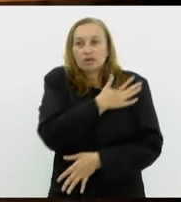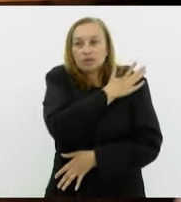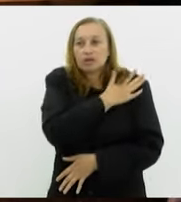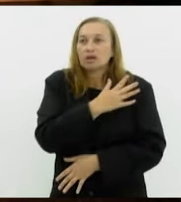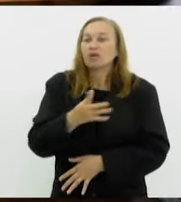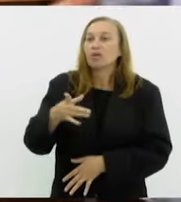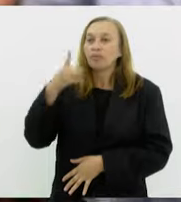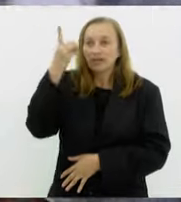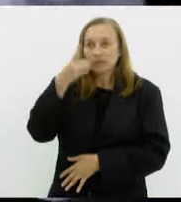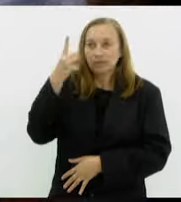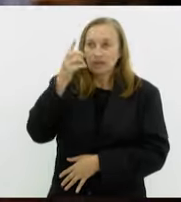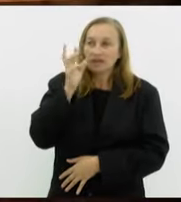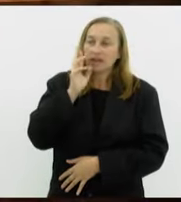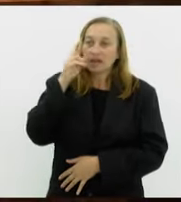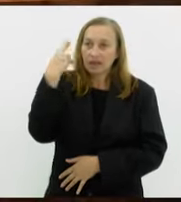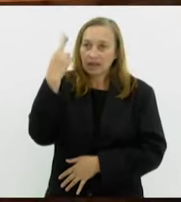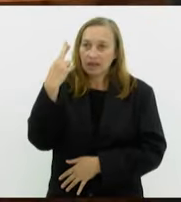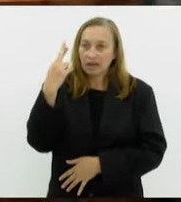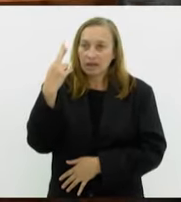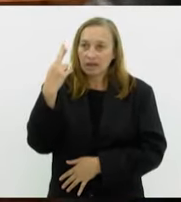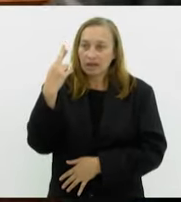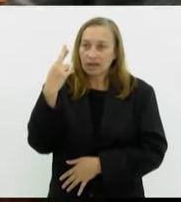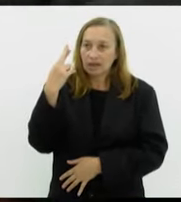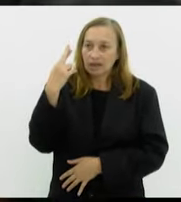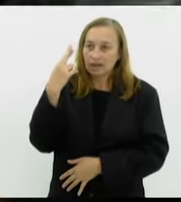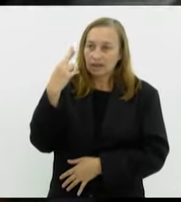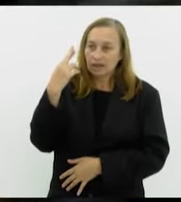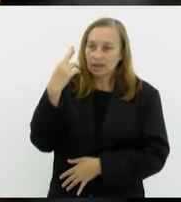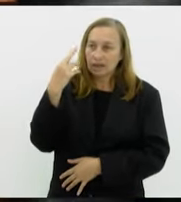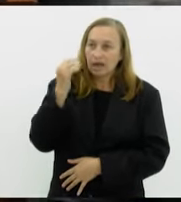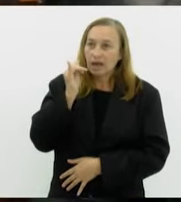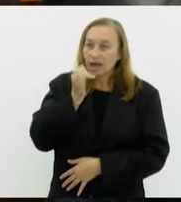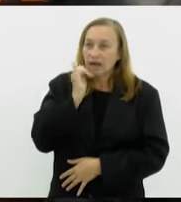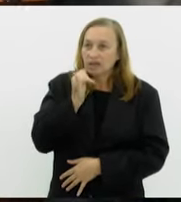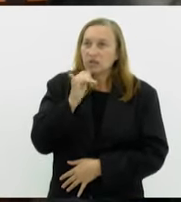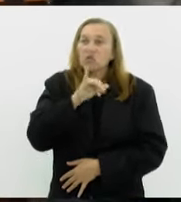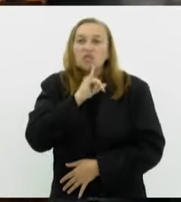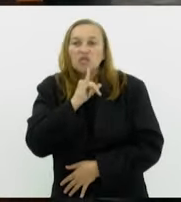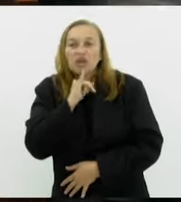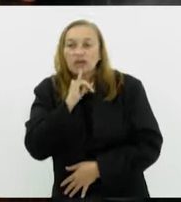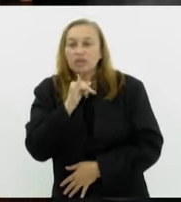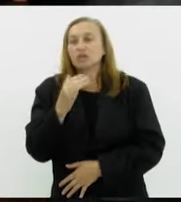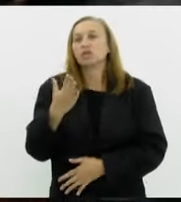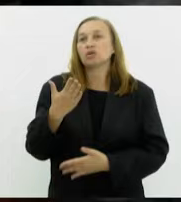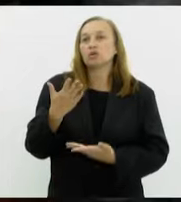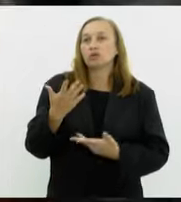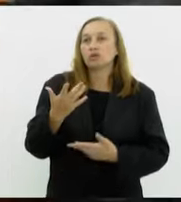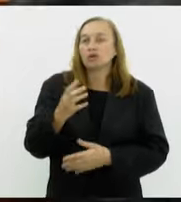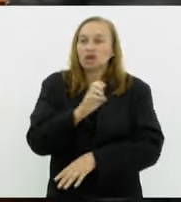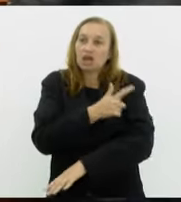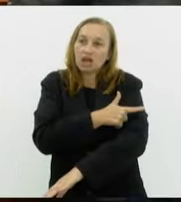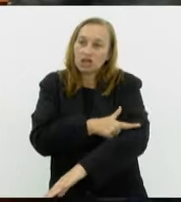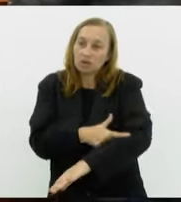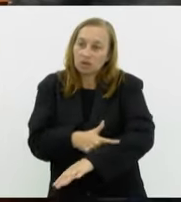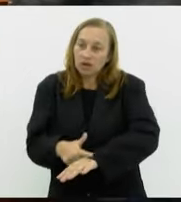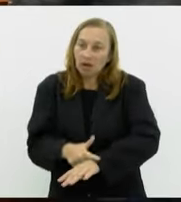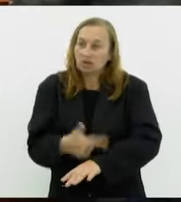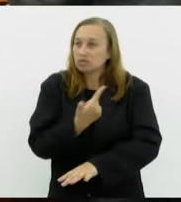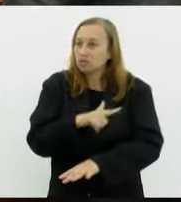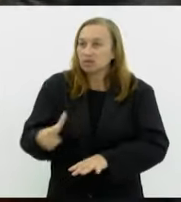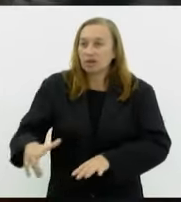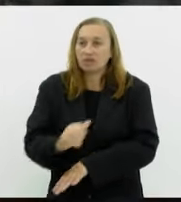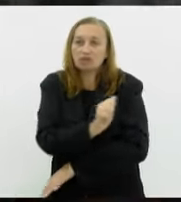relatou aqui, infelizmente também a gente não teve um movimento dos alunos de forma organizada, a gente sabe que muitos ali, não estou